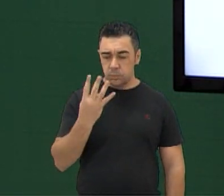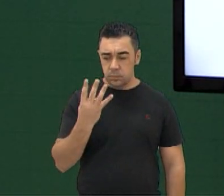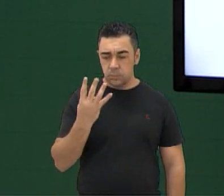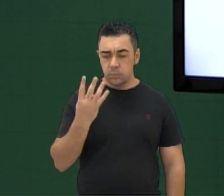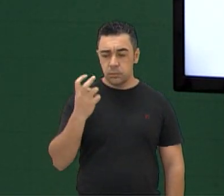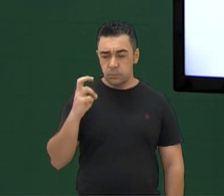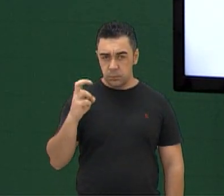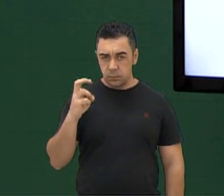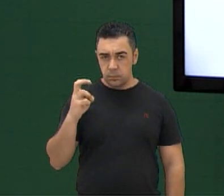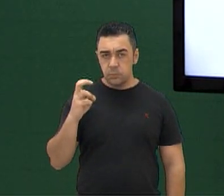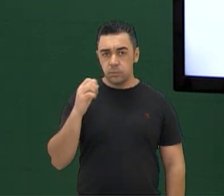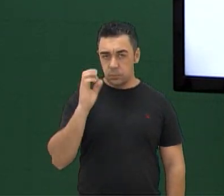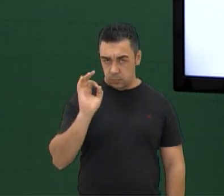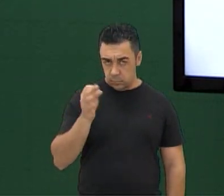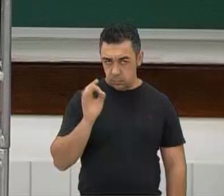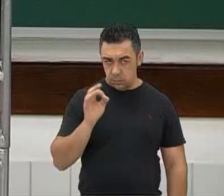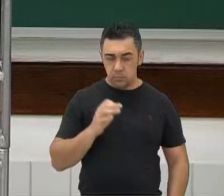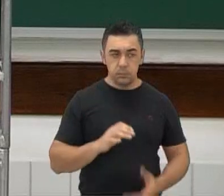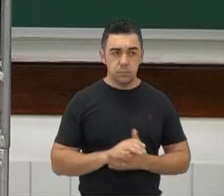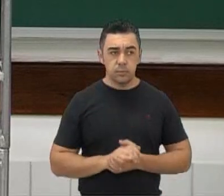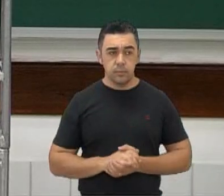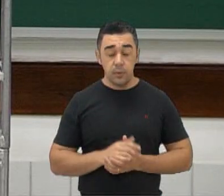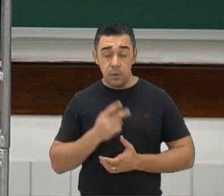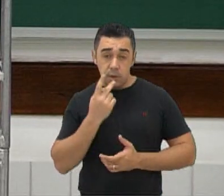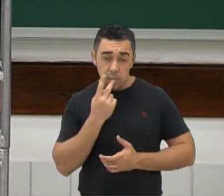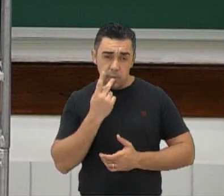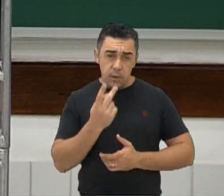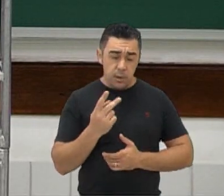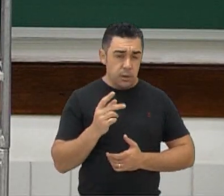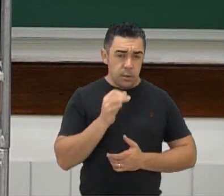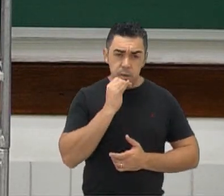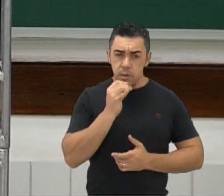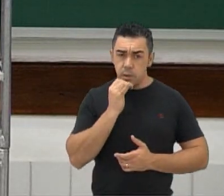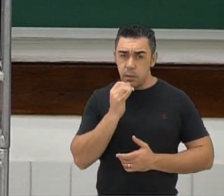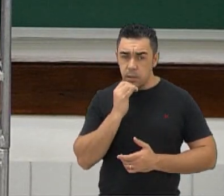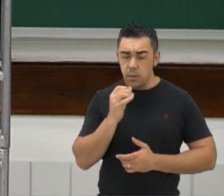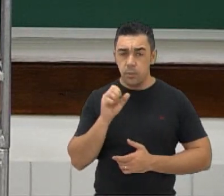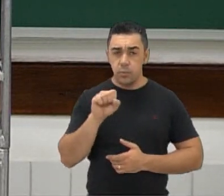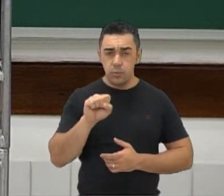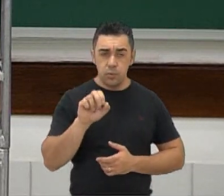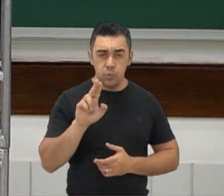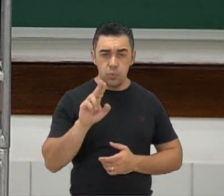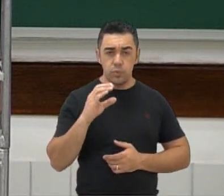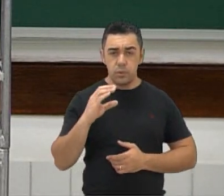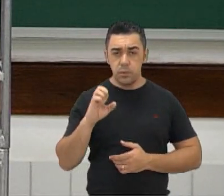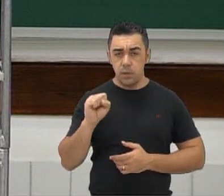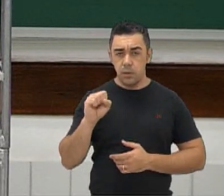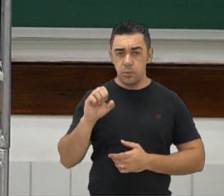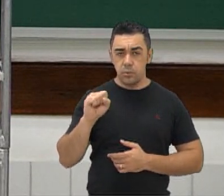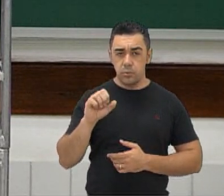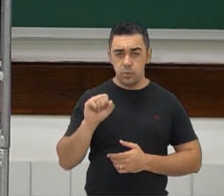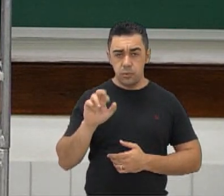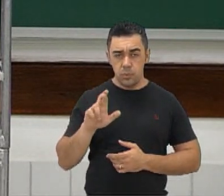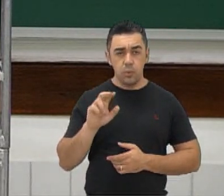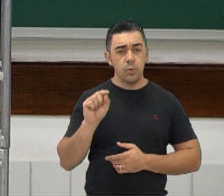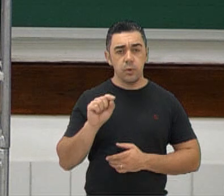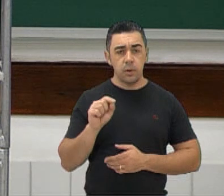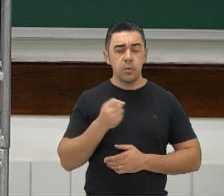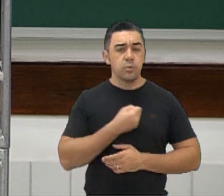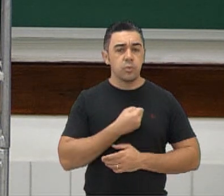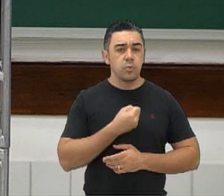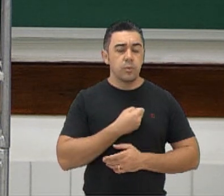4 e 5. Quando ele fala para vocês, o sucessor, esse número, ele vai